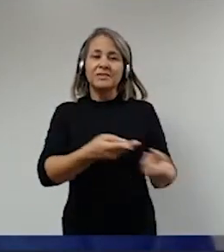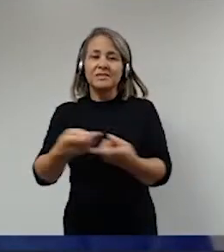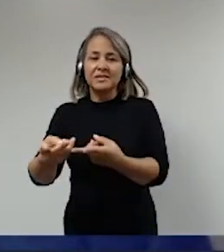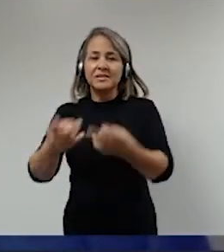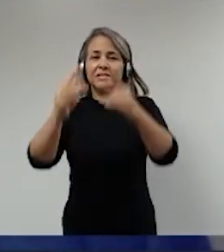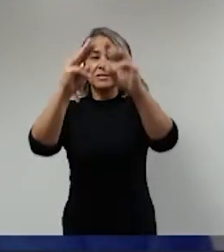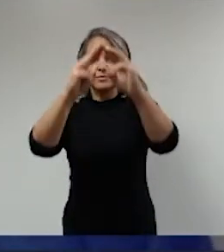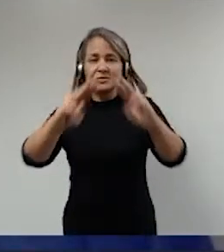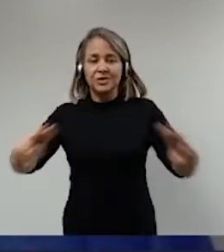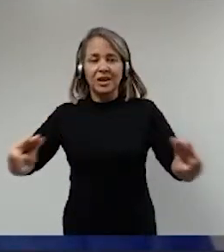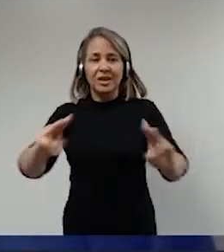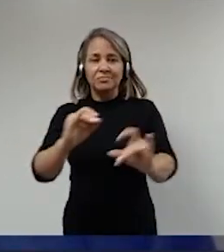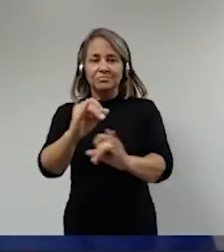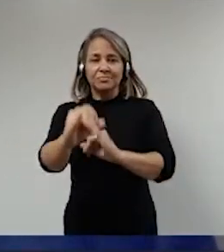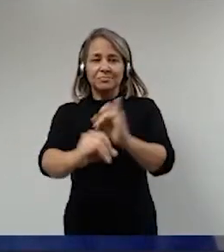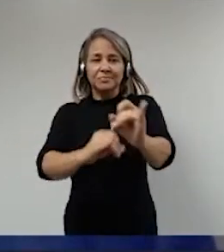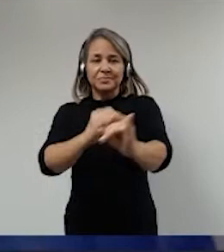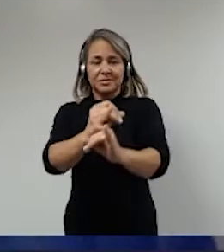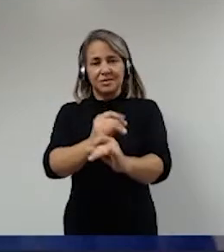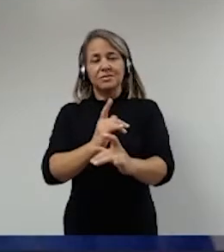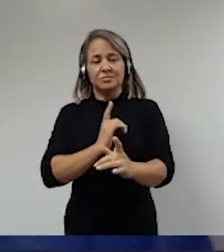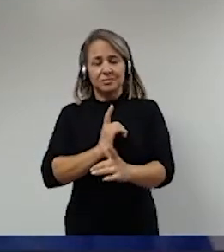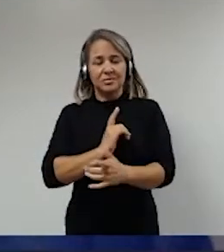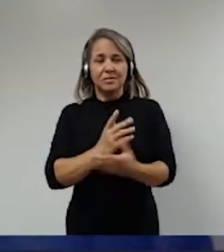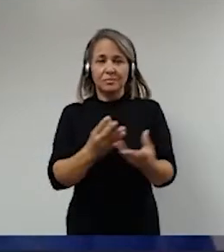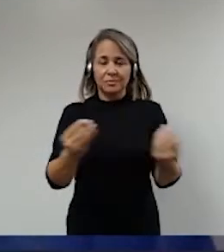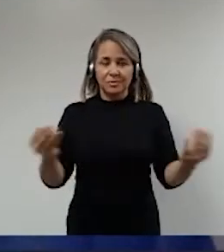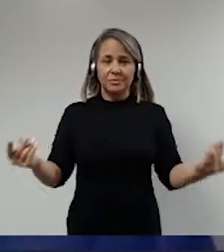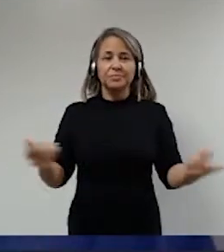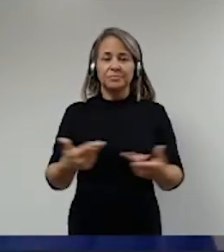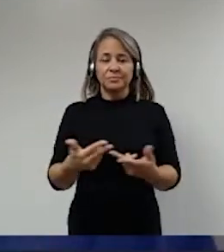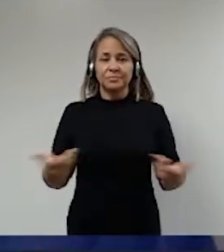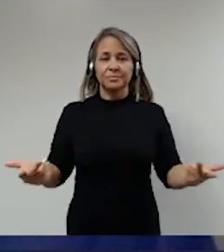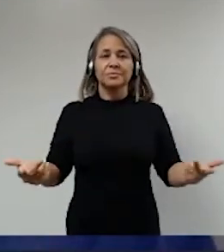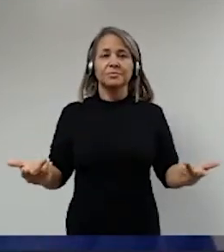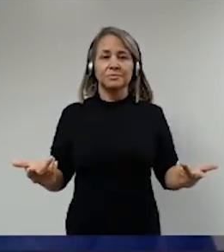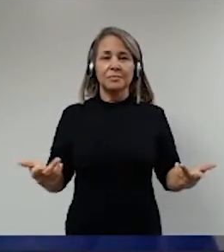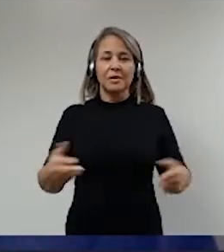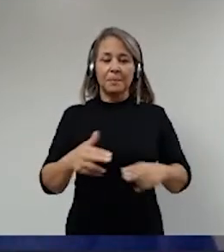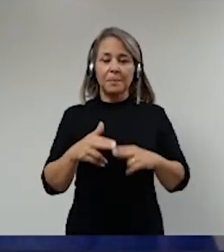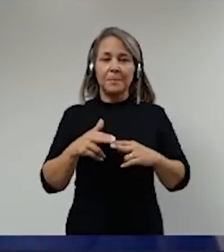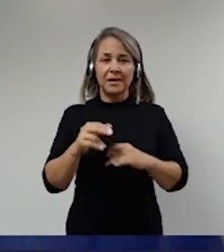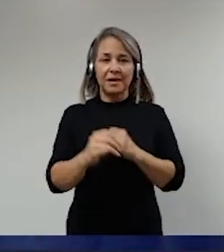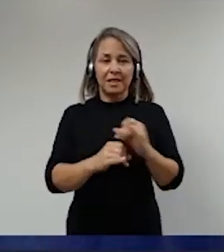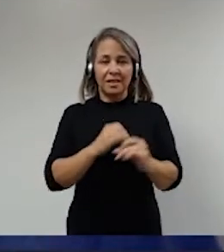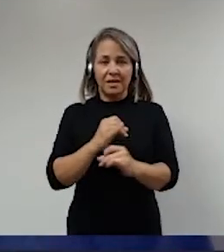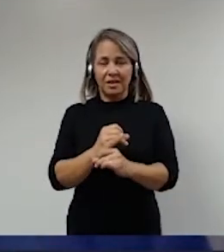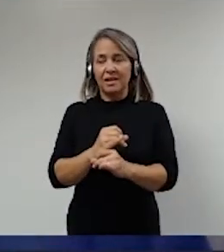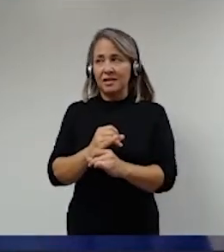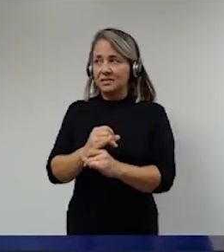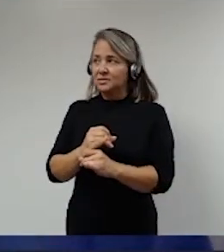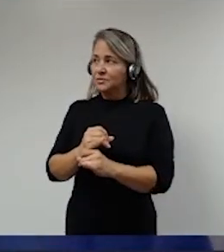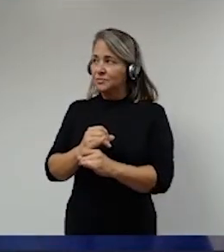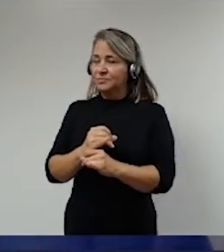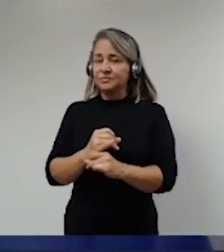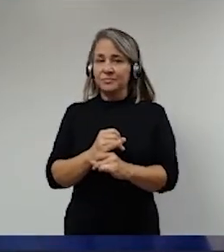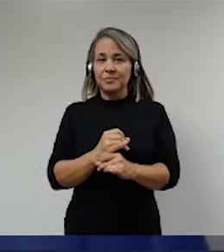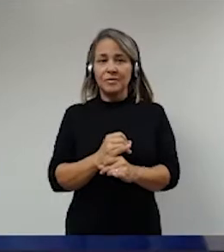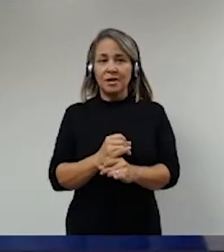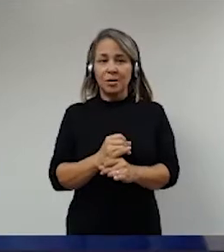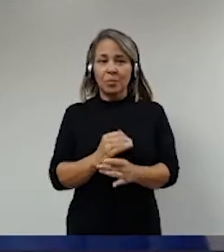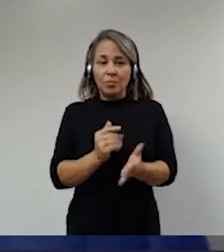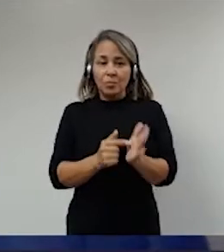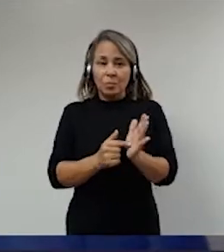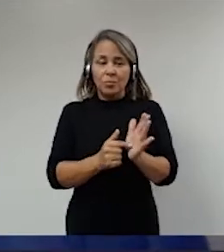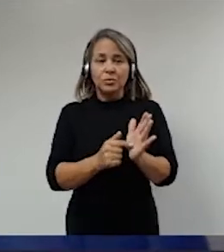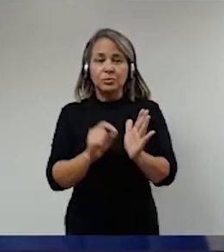museus. Então, hoje a fruição, né, através, né, da internet, ela assim, coroou, de